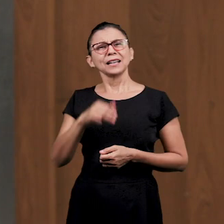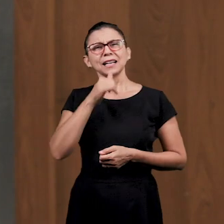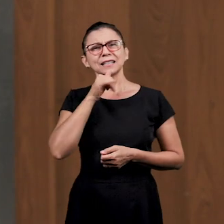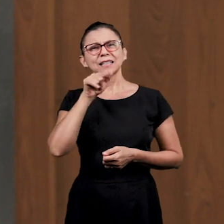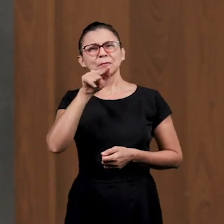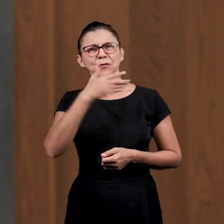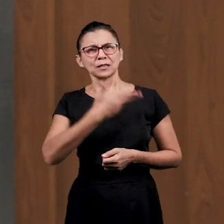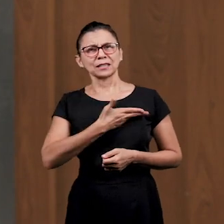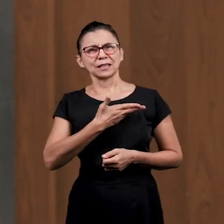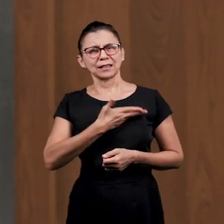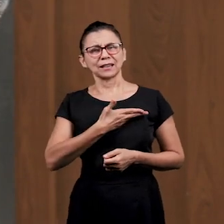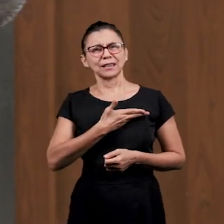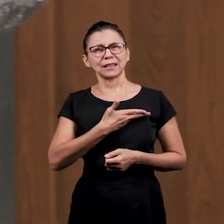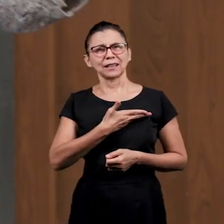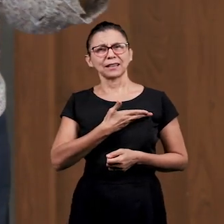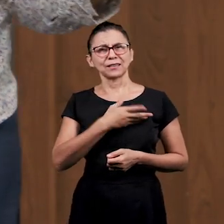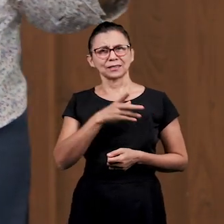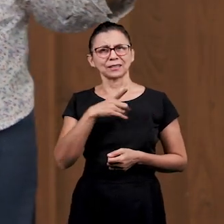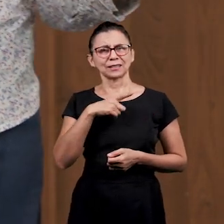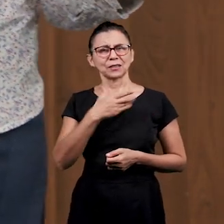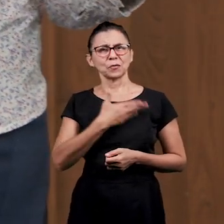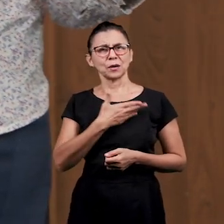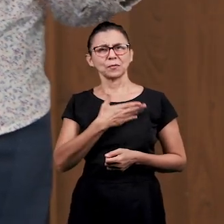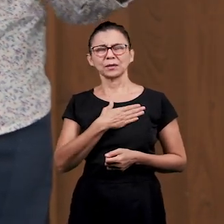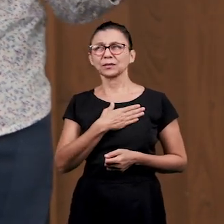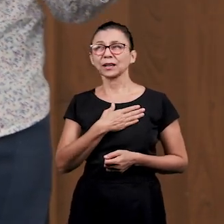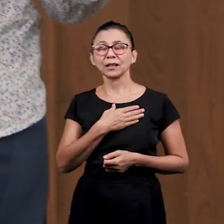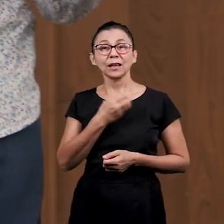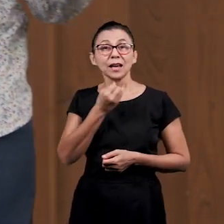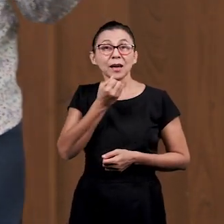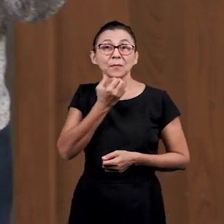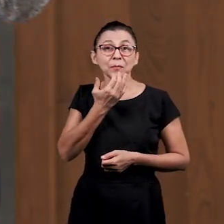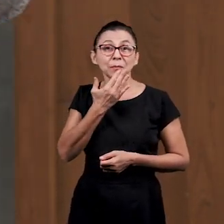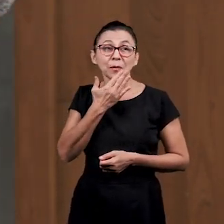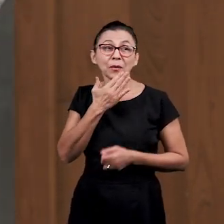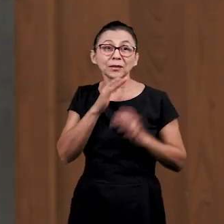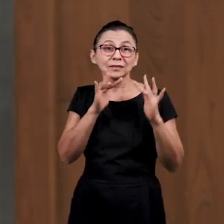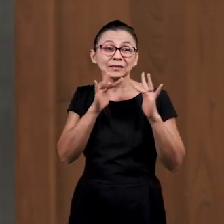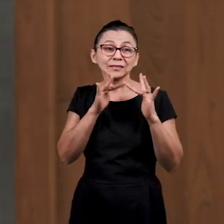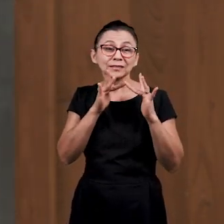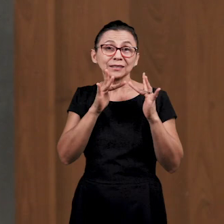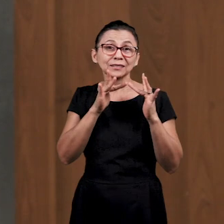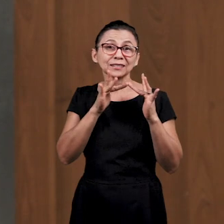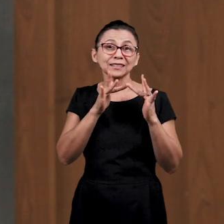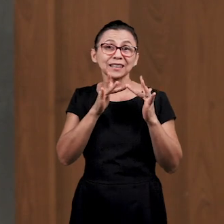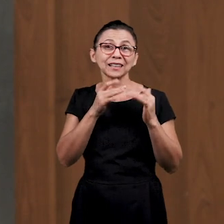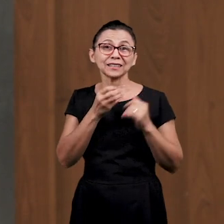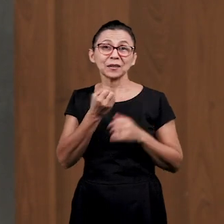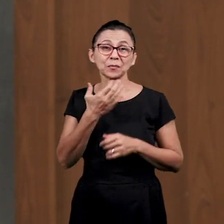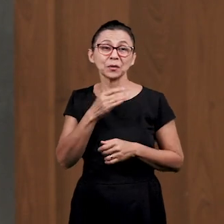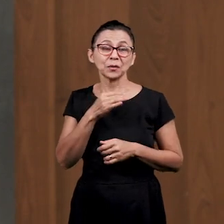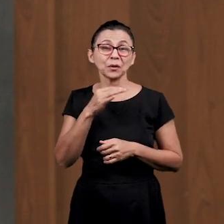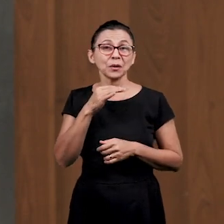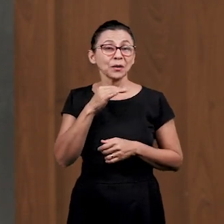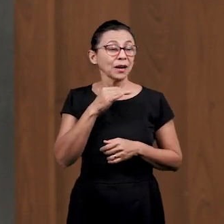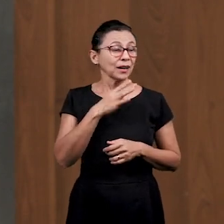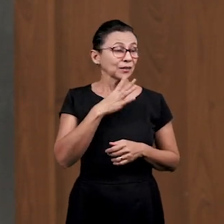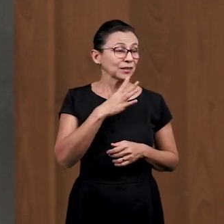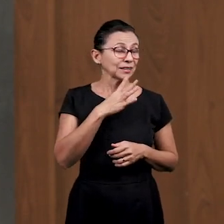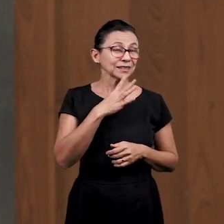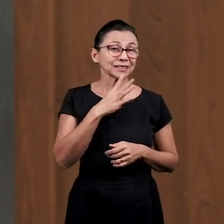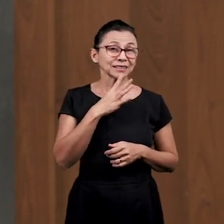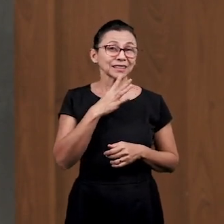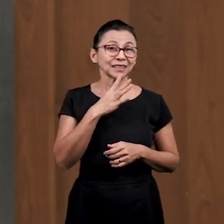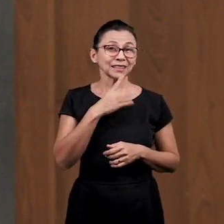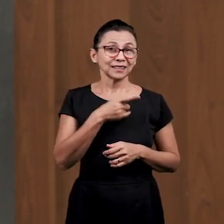amigo? Nós queremos ouvir a voz desse amigo. Nós queremos conhecer melhor este amigo e